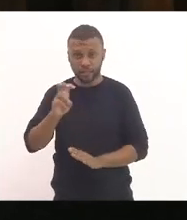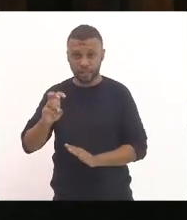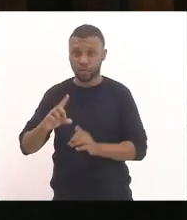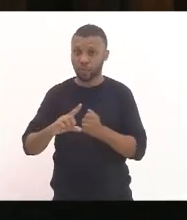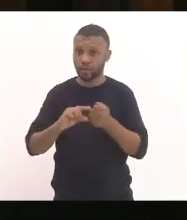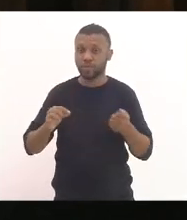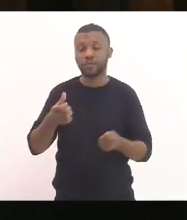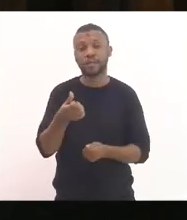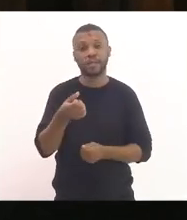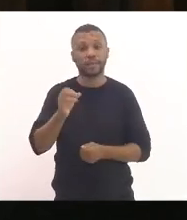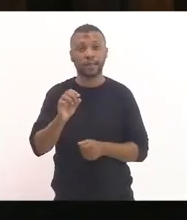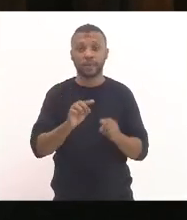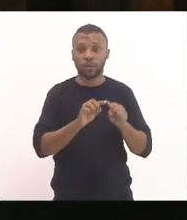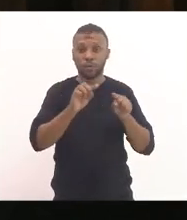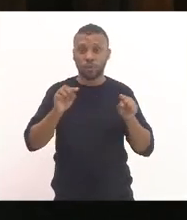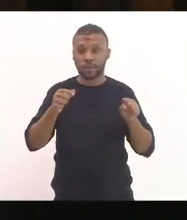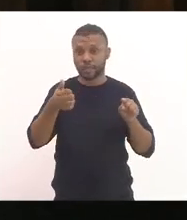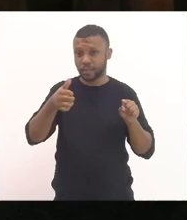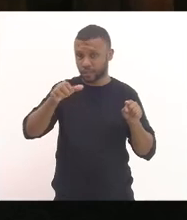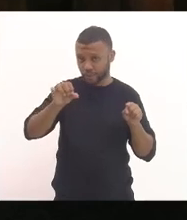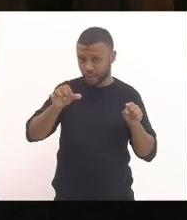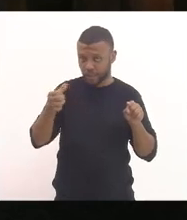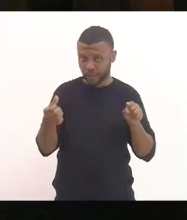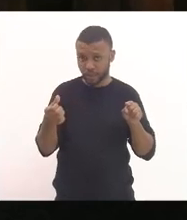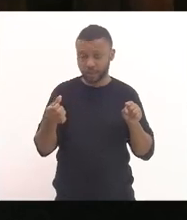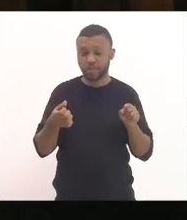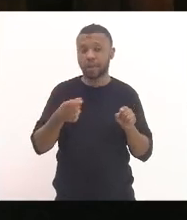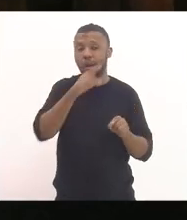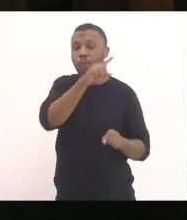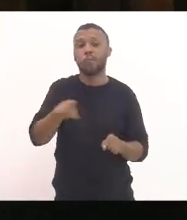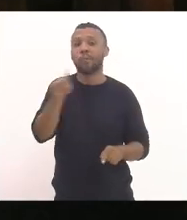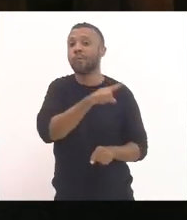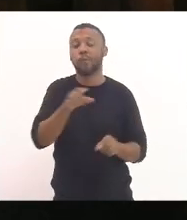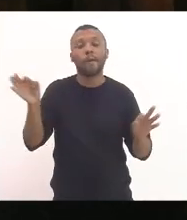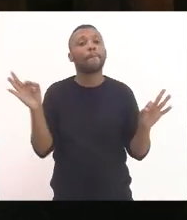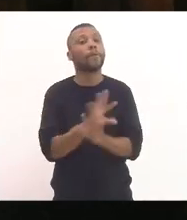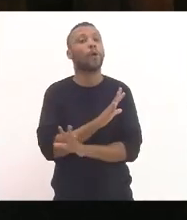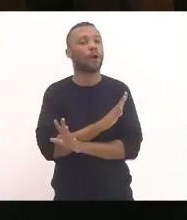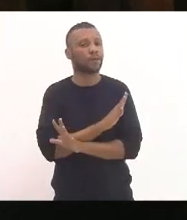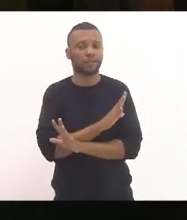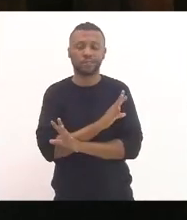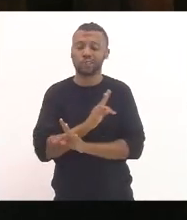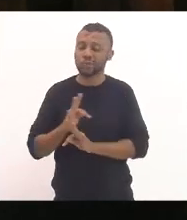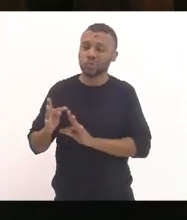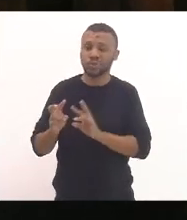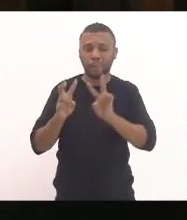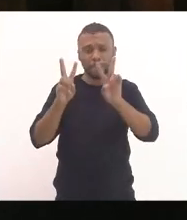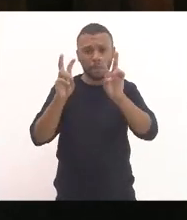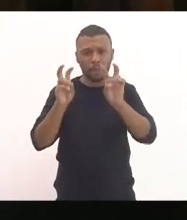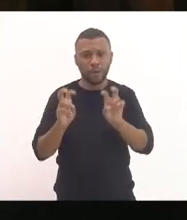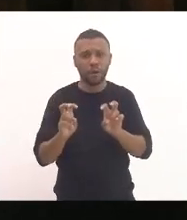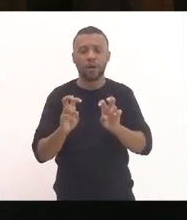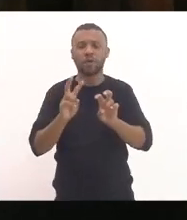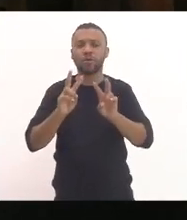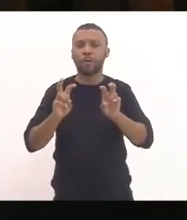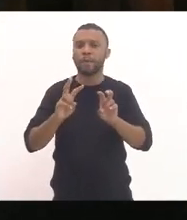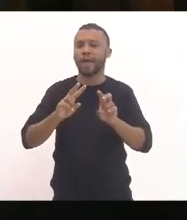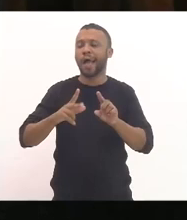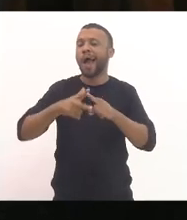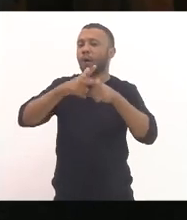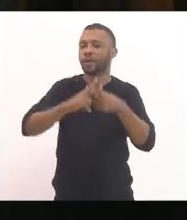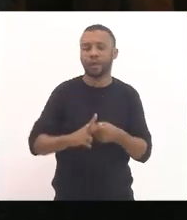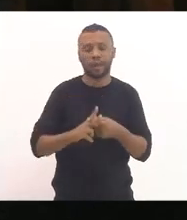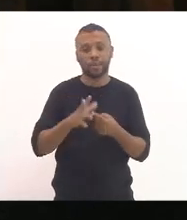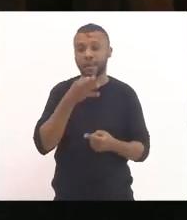artigo 60 al-196 extinção absoluta de tudo que se trata sobre a parte correção é a